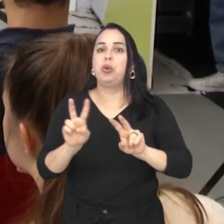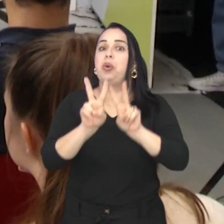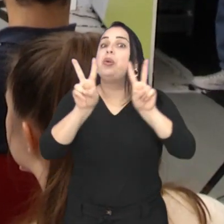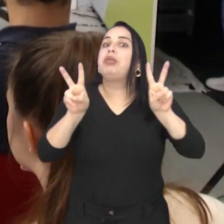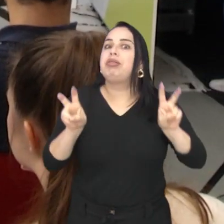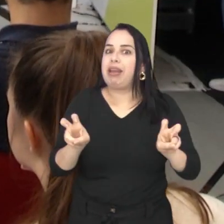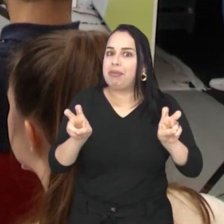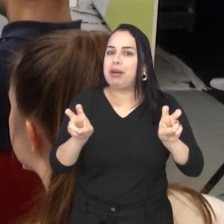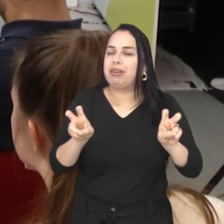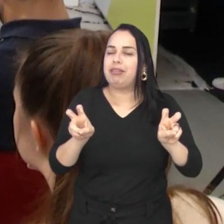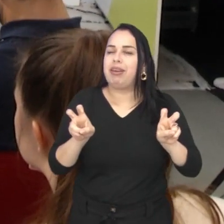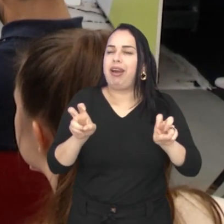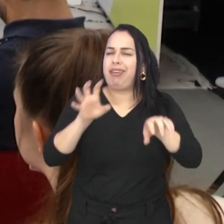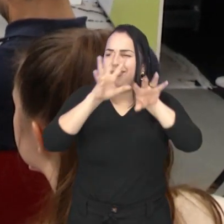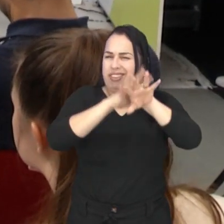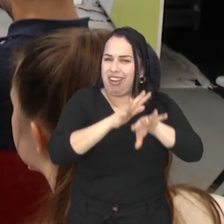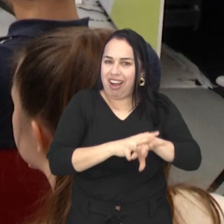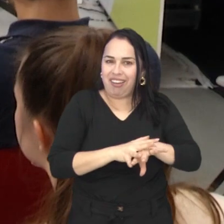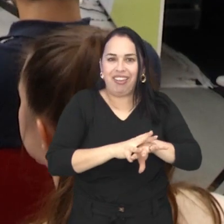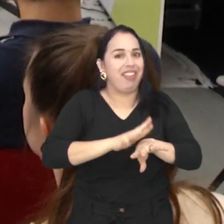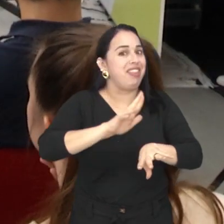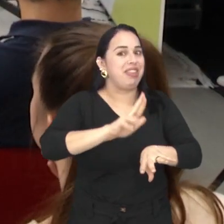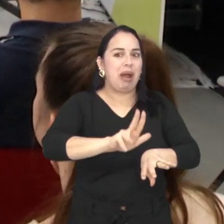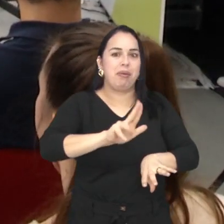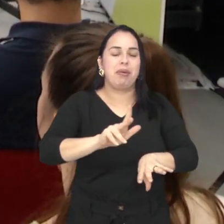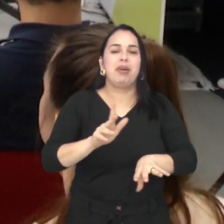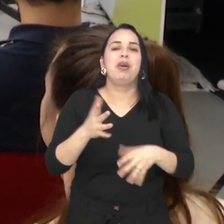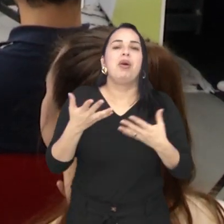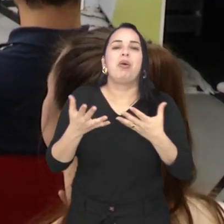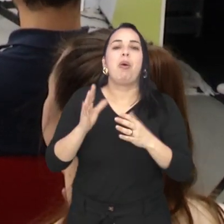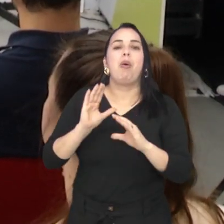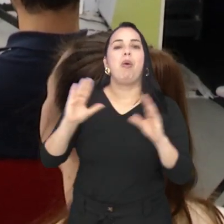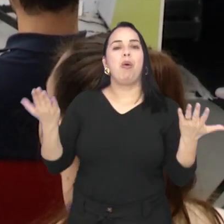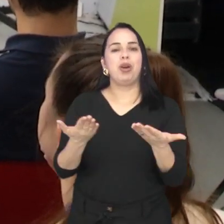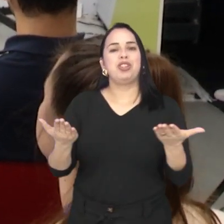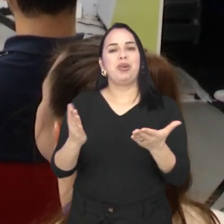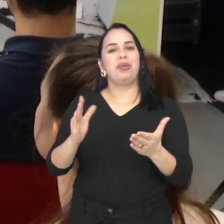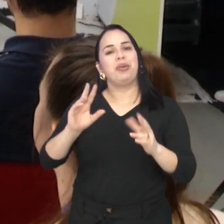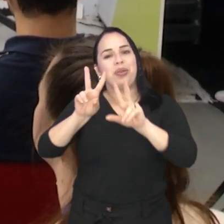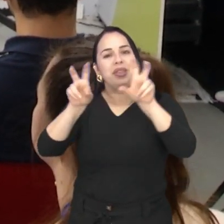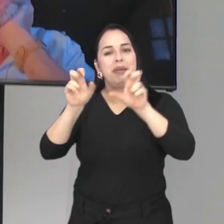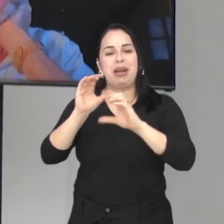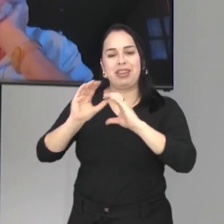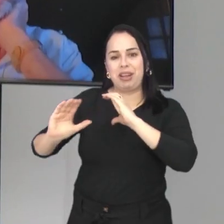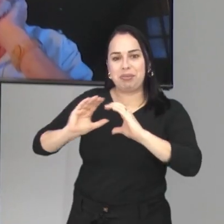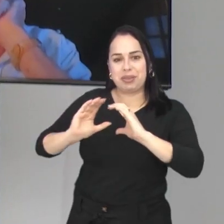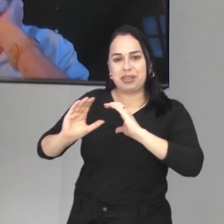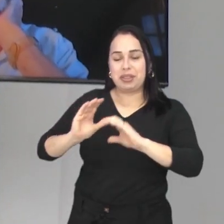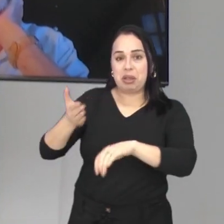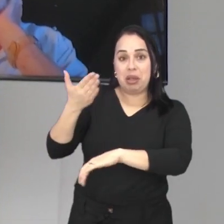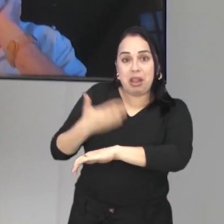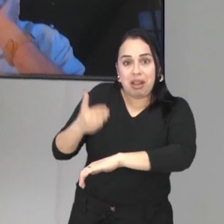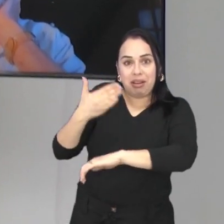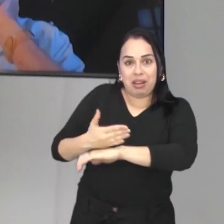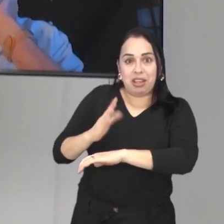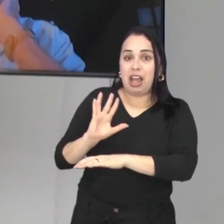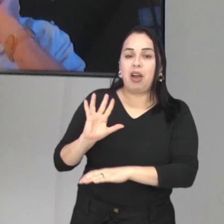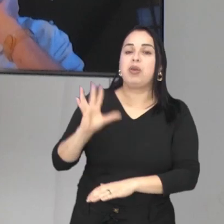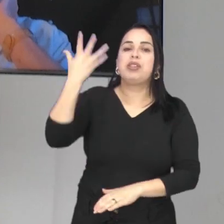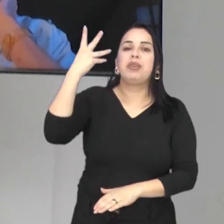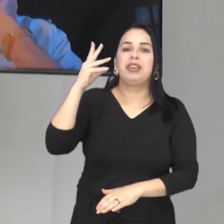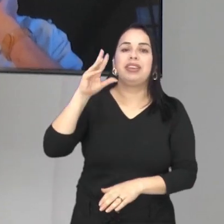hoje o tema de estudo Não envolve cálculos e equações o assunto da vez é comunicação o objetivo do treinamento